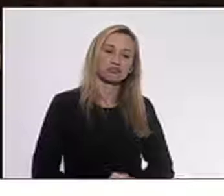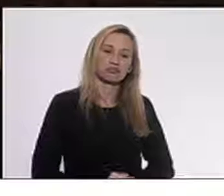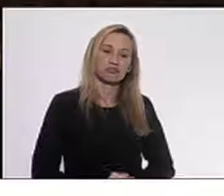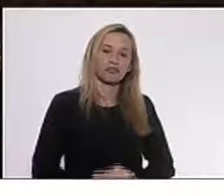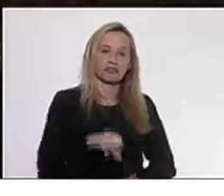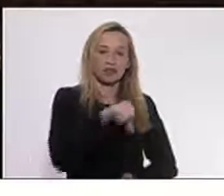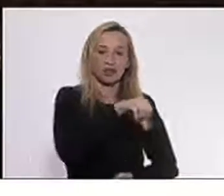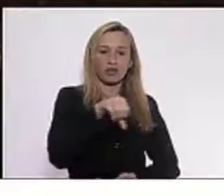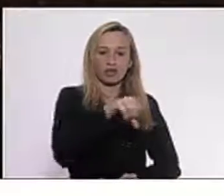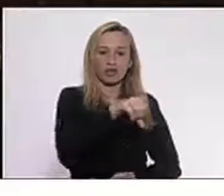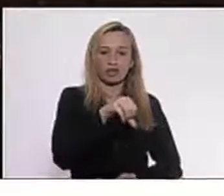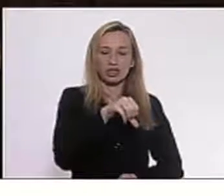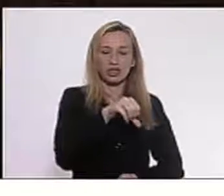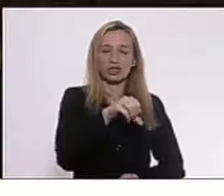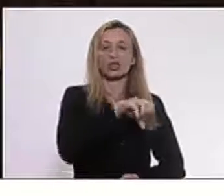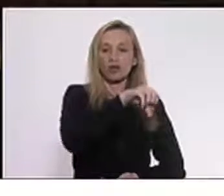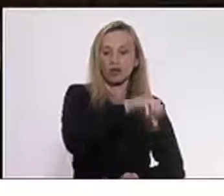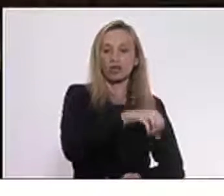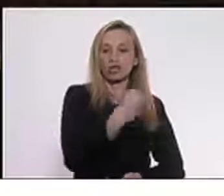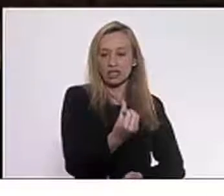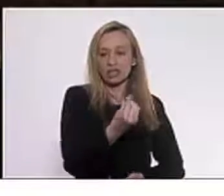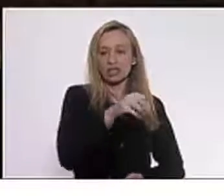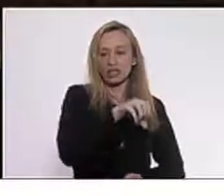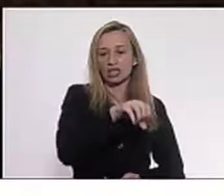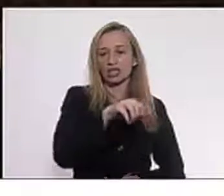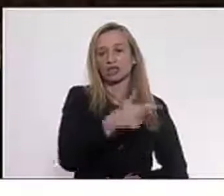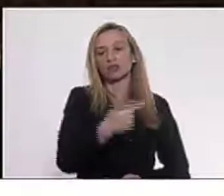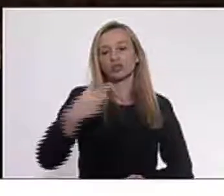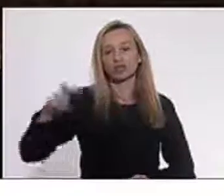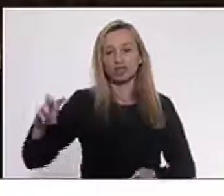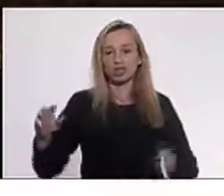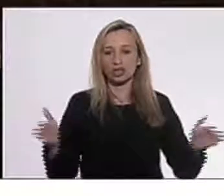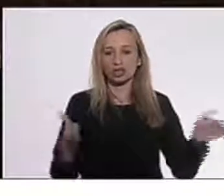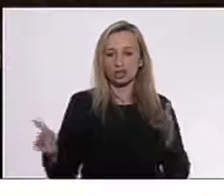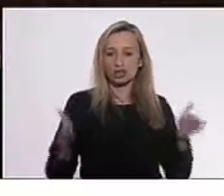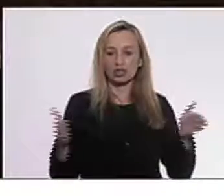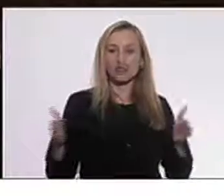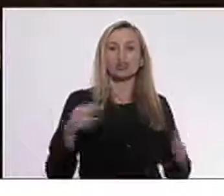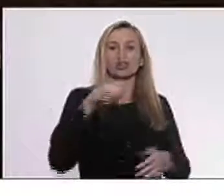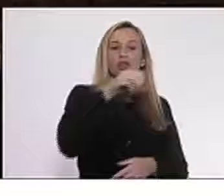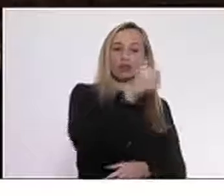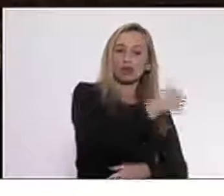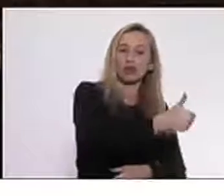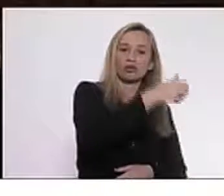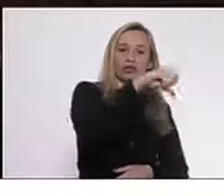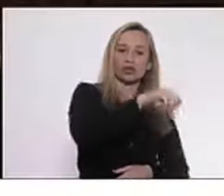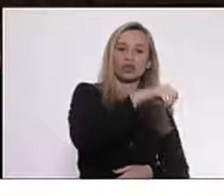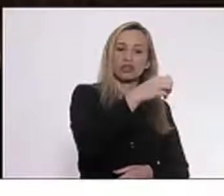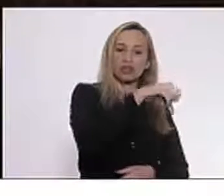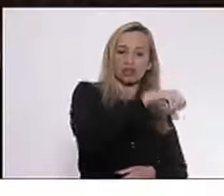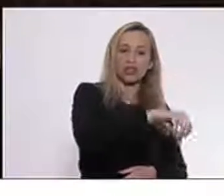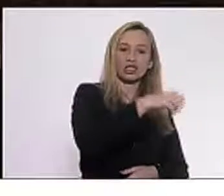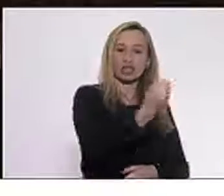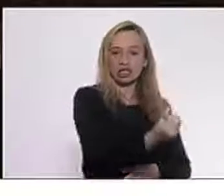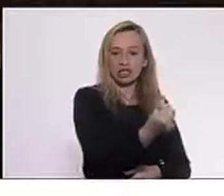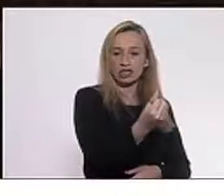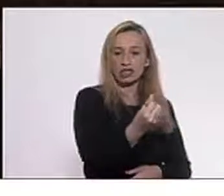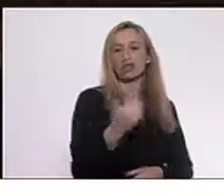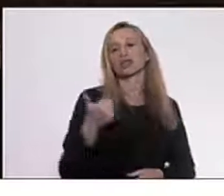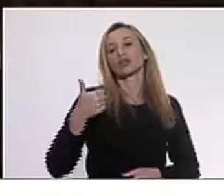de 96 a 2015. Veja, o Brasil perdeu de 1996 a